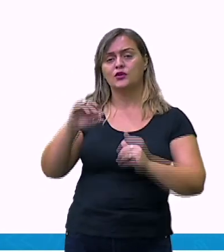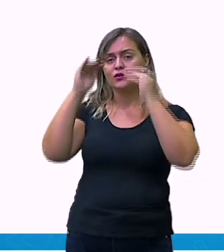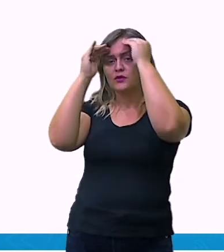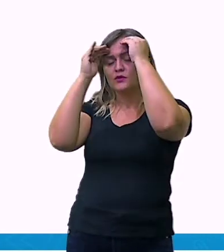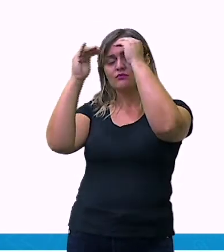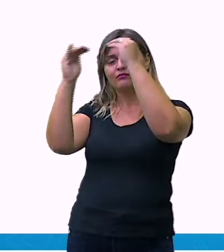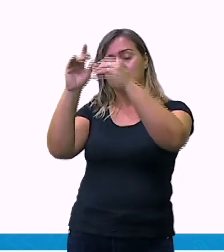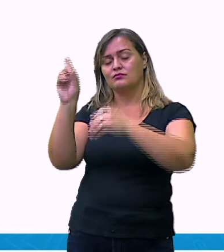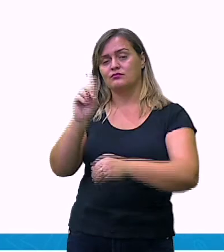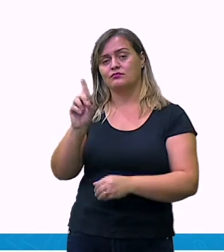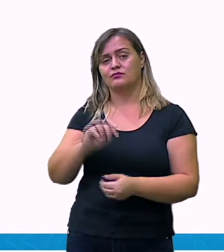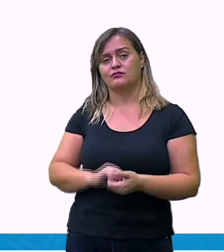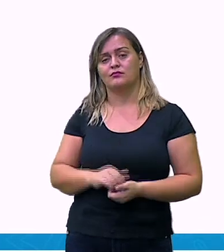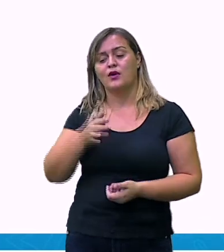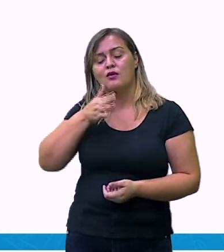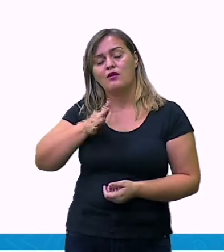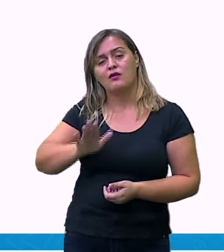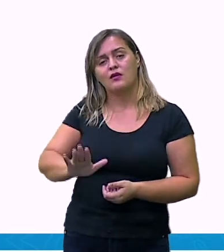ser criança em